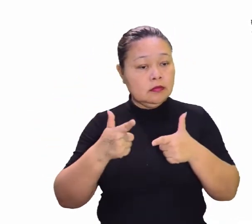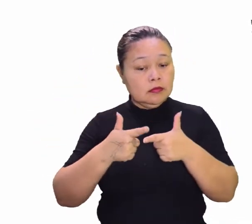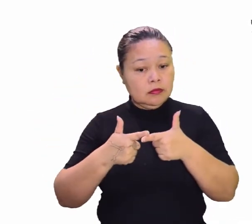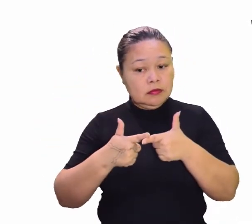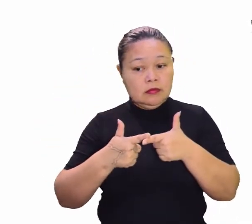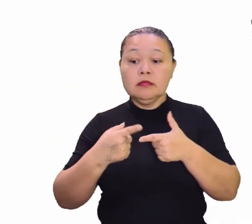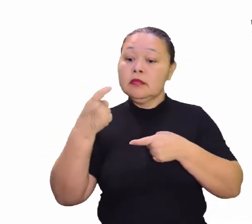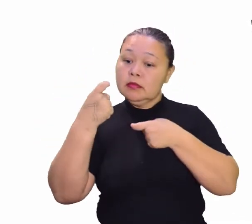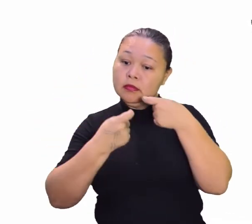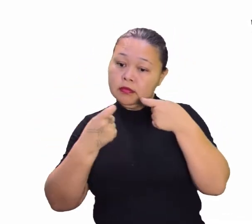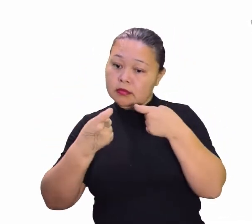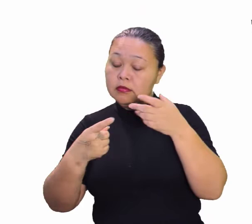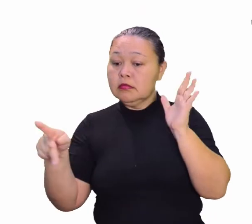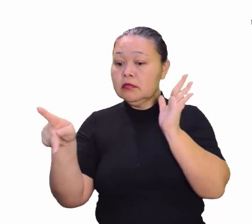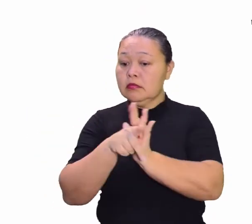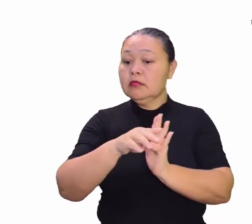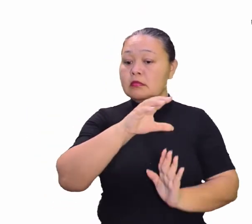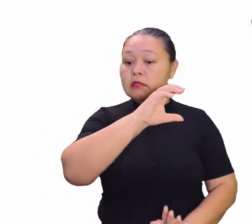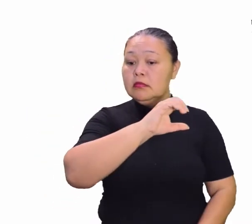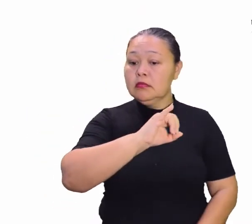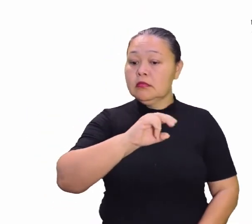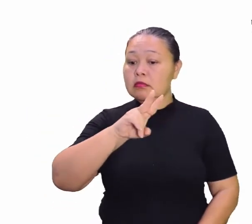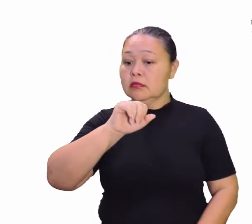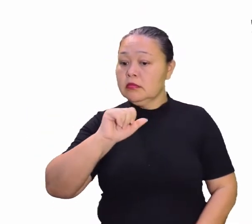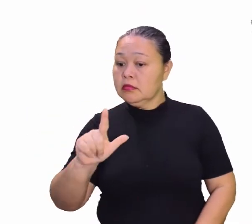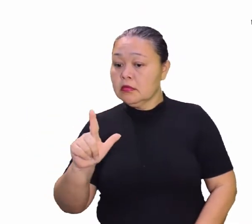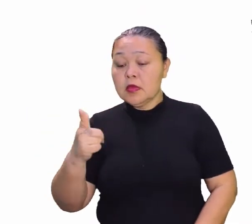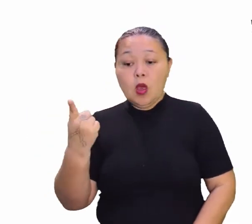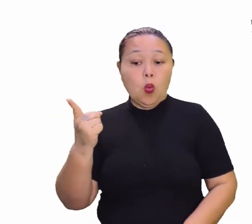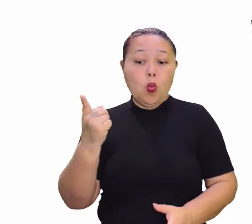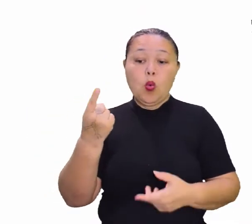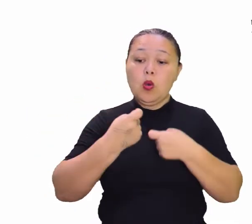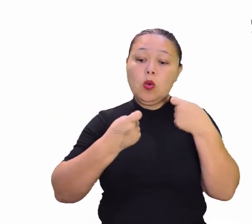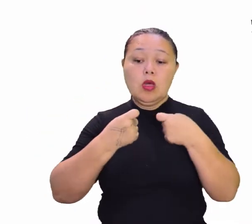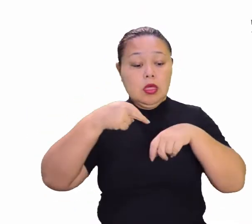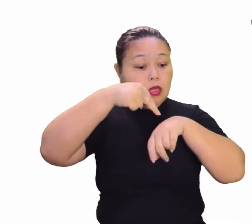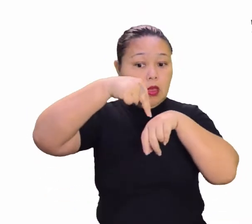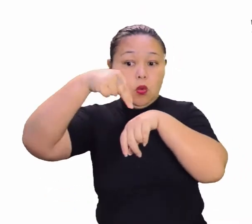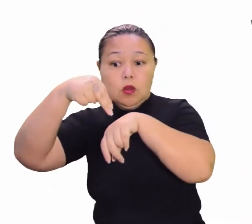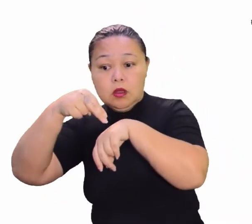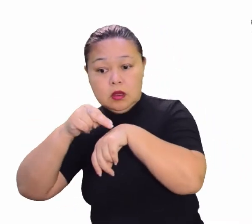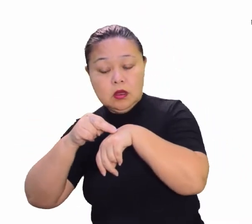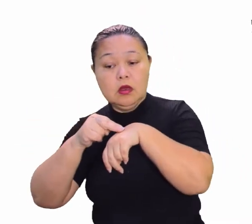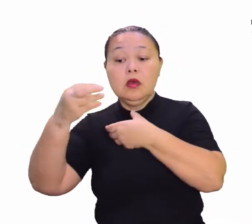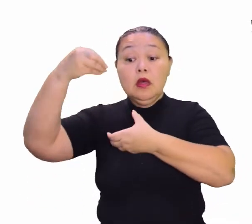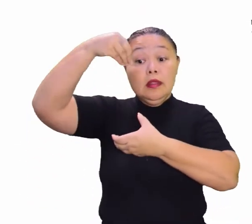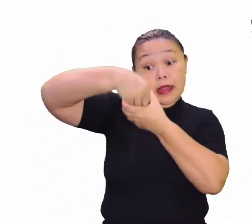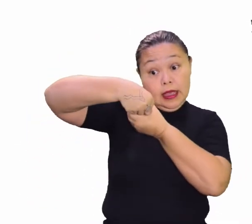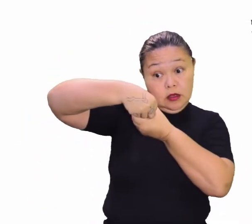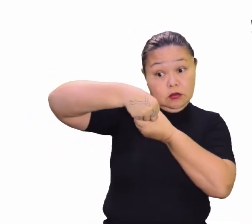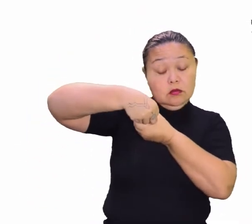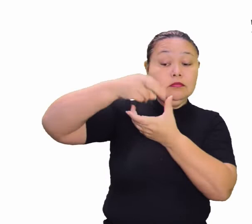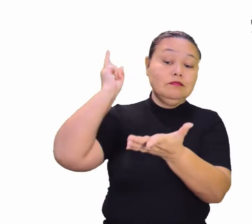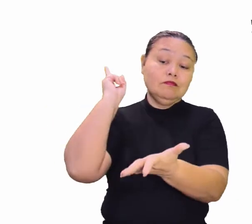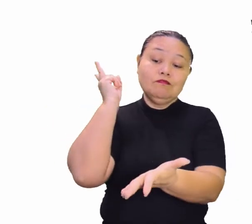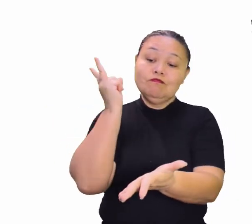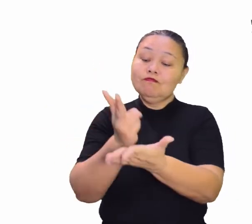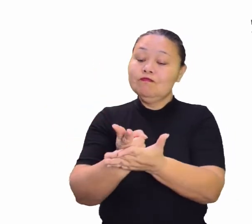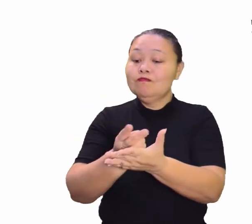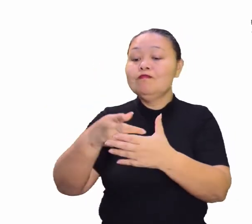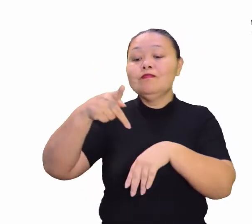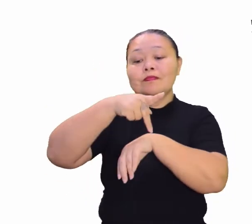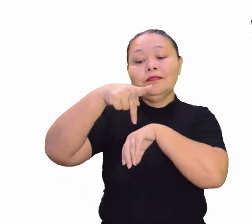guerra civil, que são guerras, não é guerra de nação contra nação, é guerra dentro do